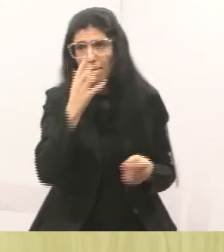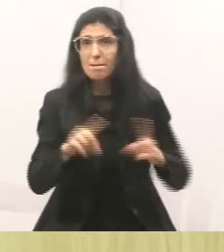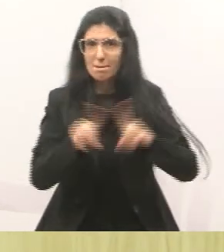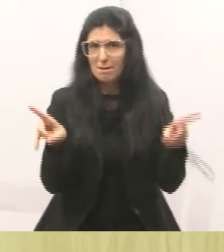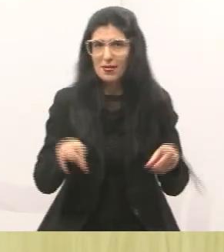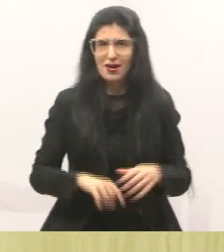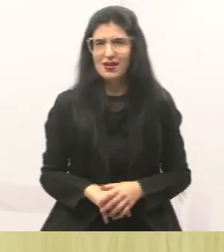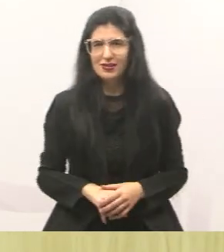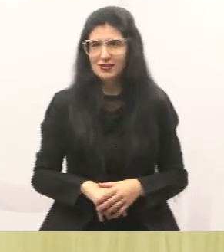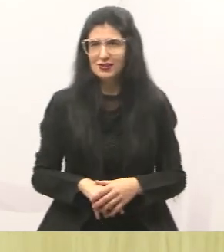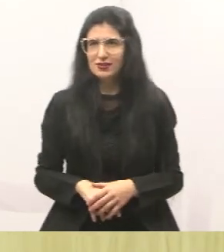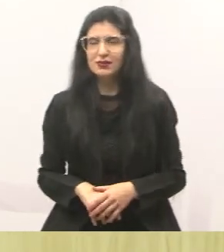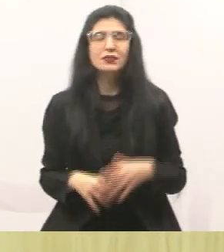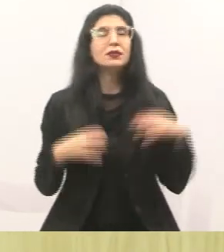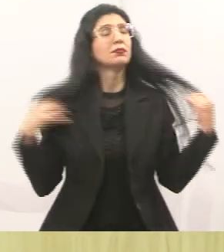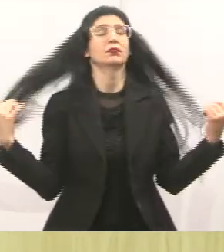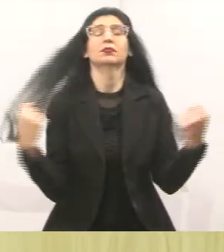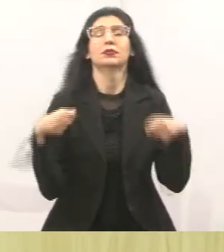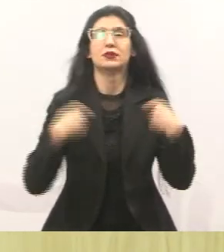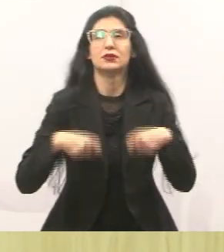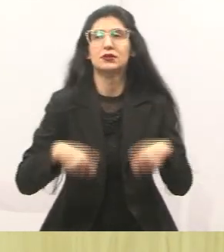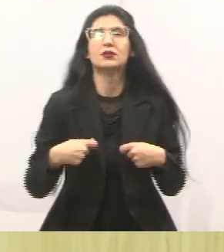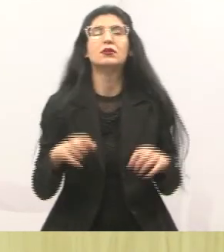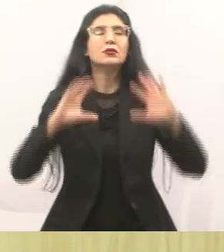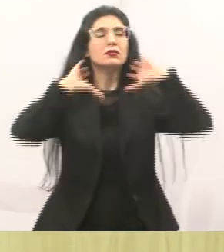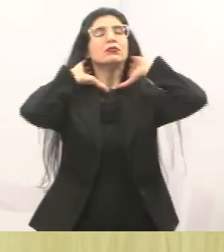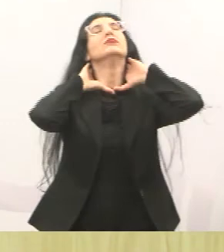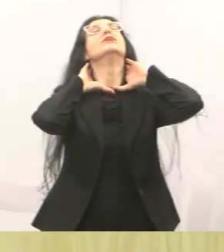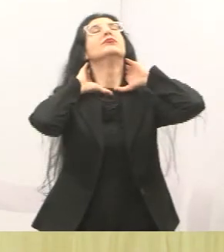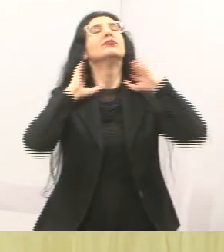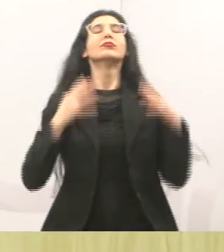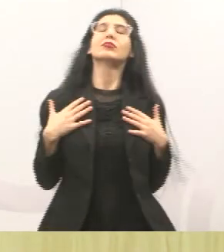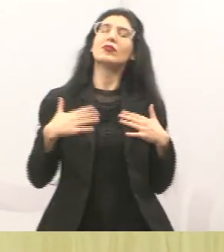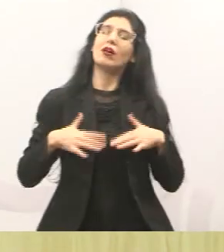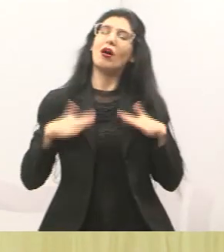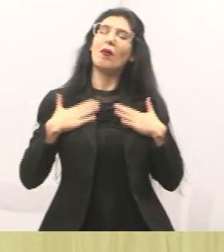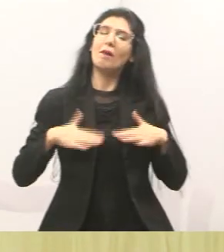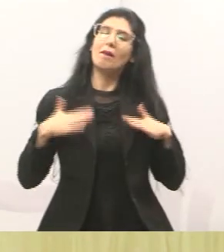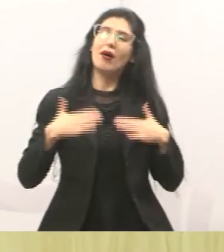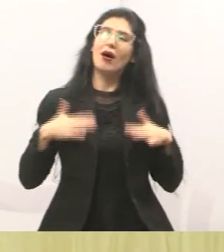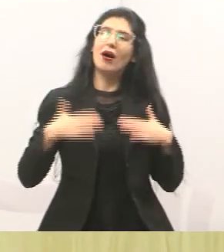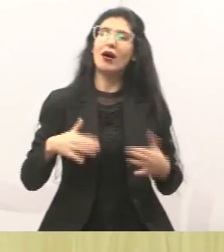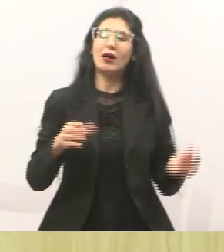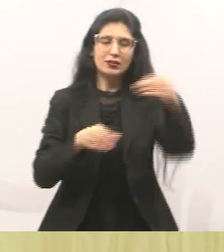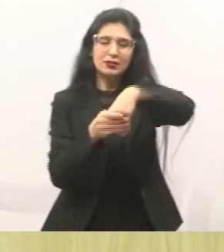relaxar, oxigenar, ficar mais próximo à família?